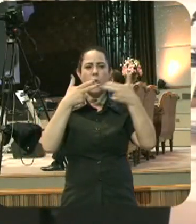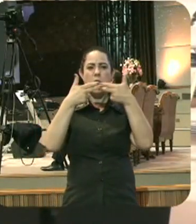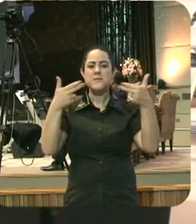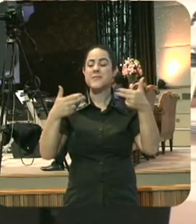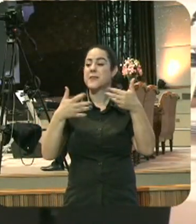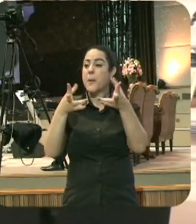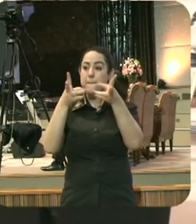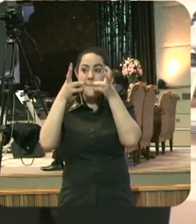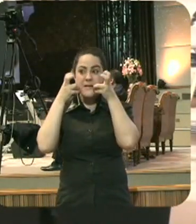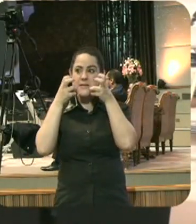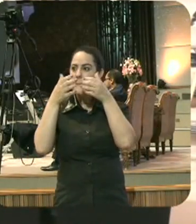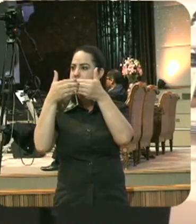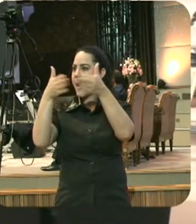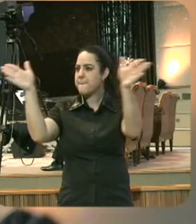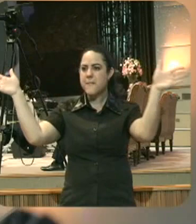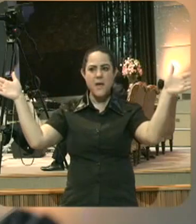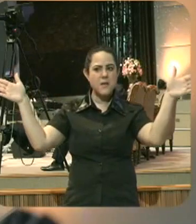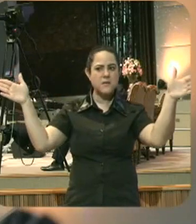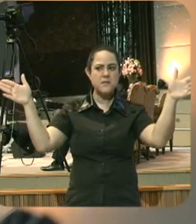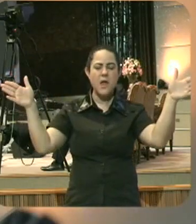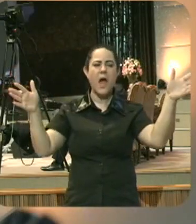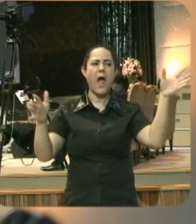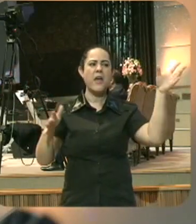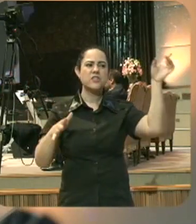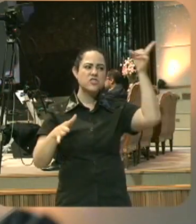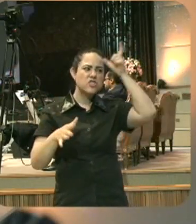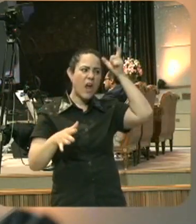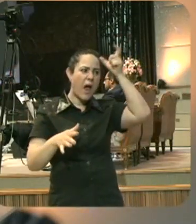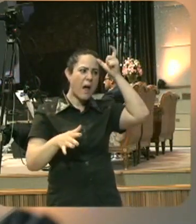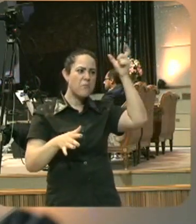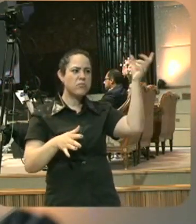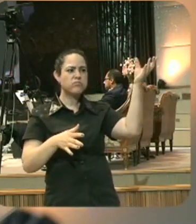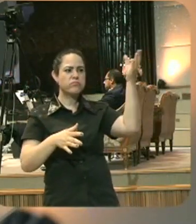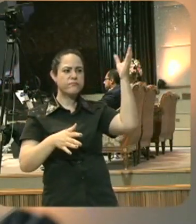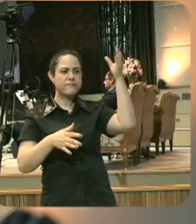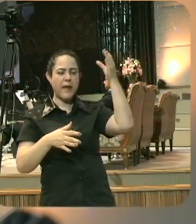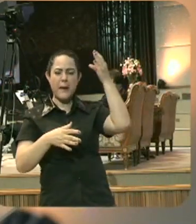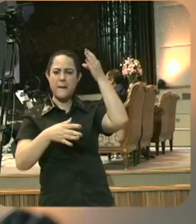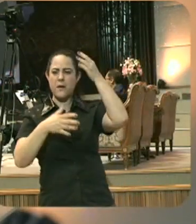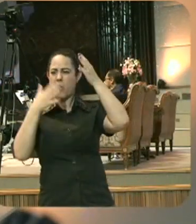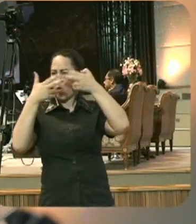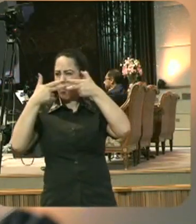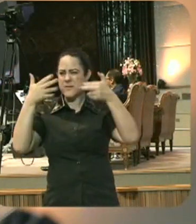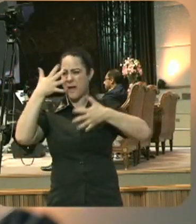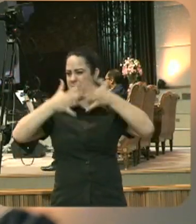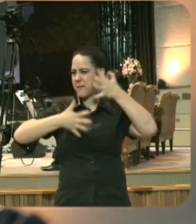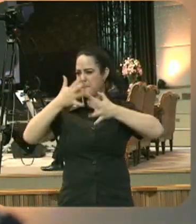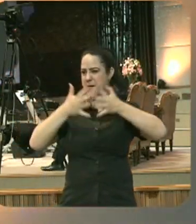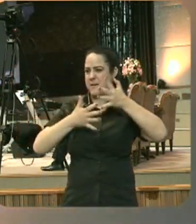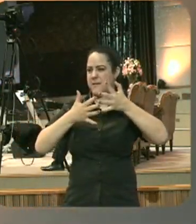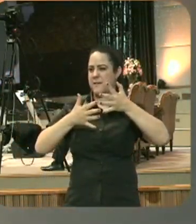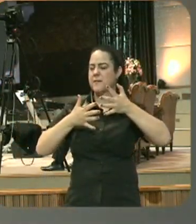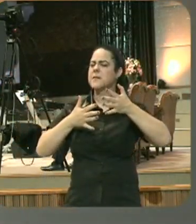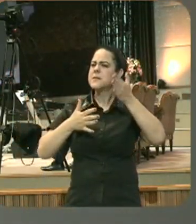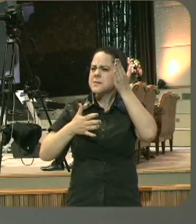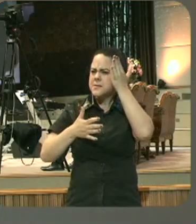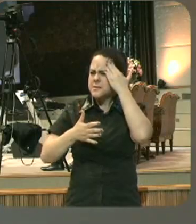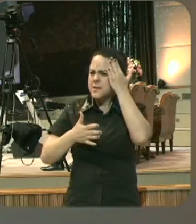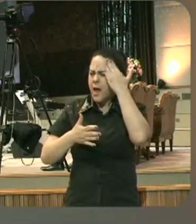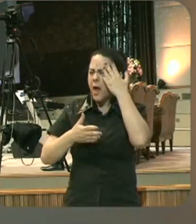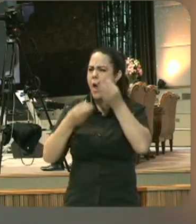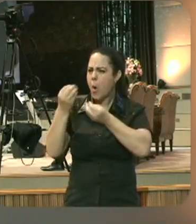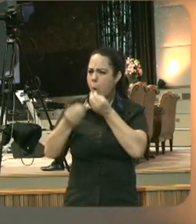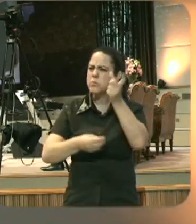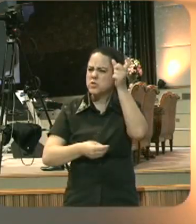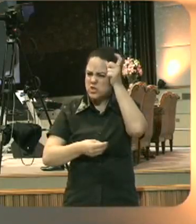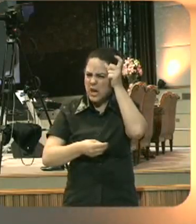as portas abertas diante de nós hoje. E sabe como é que ele trabalha